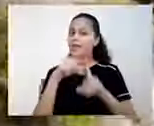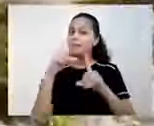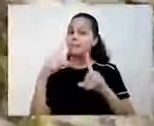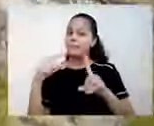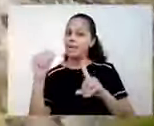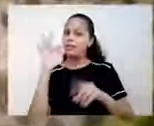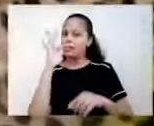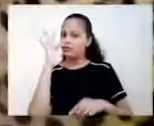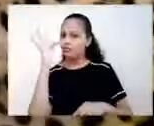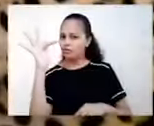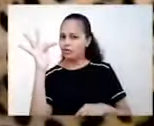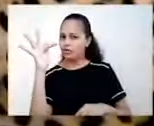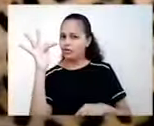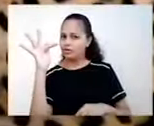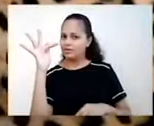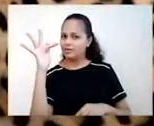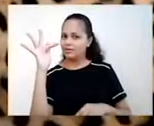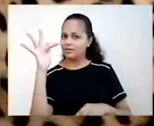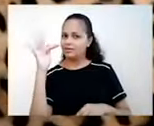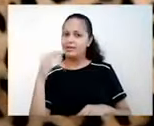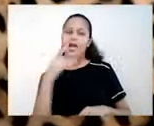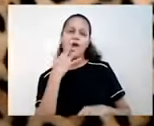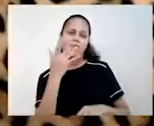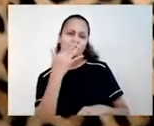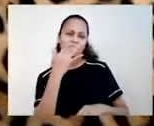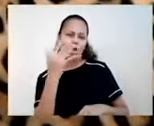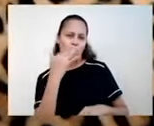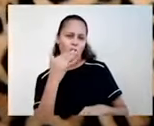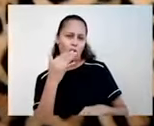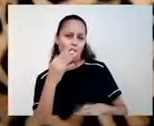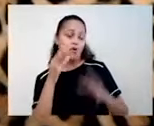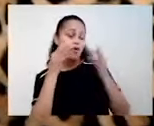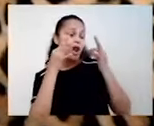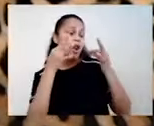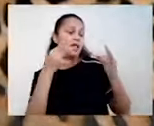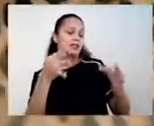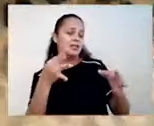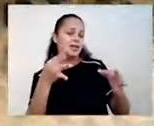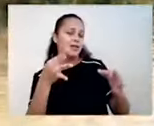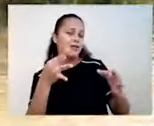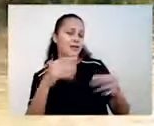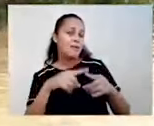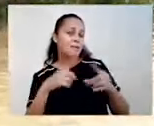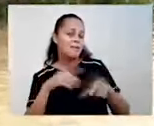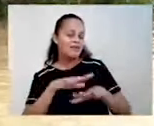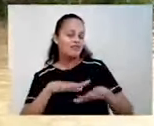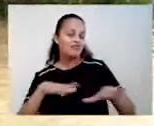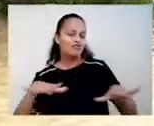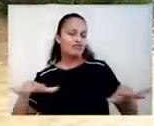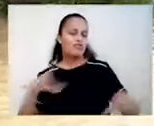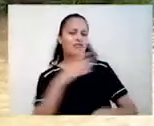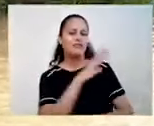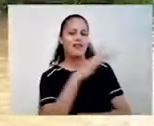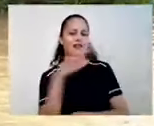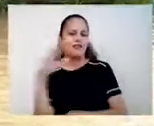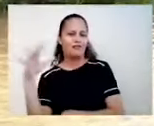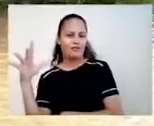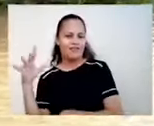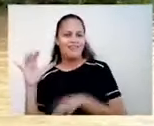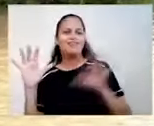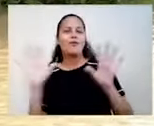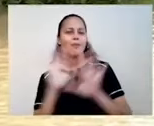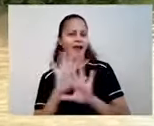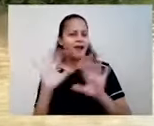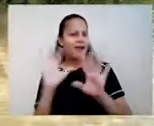flores. Em uma área aberta, essa coloração chama bastante atenção. Mas no chão da floresta, é uma